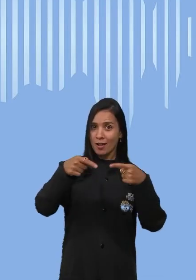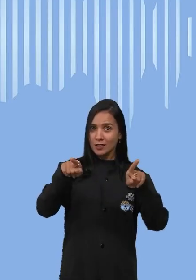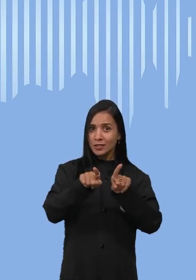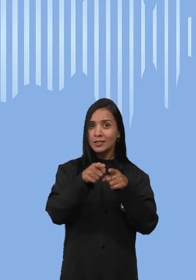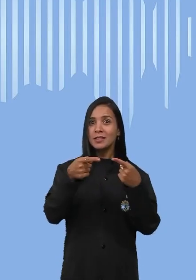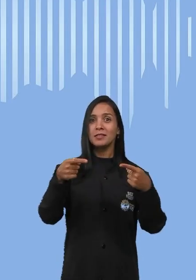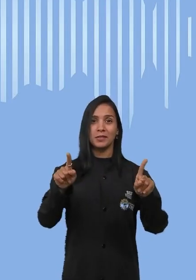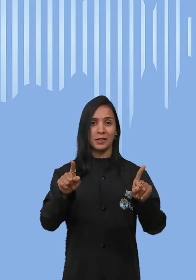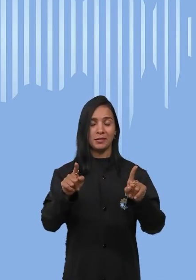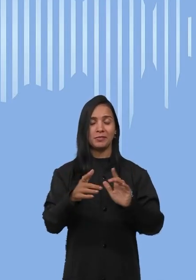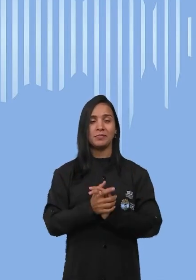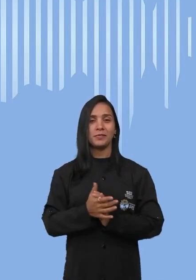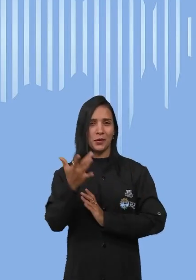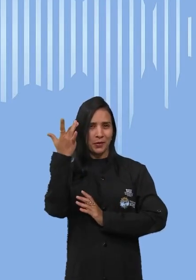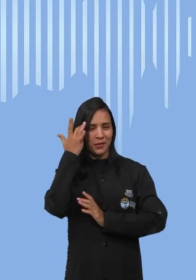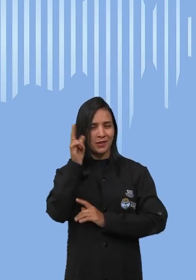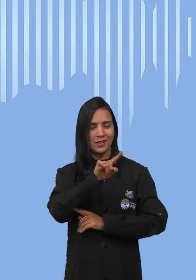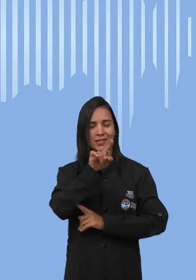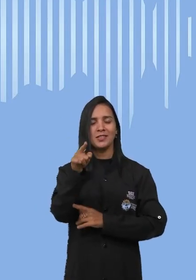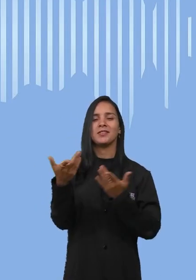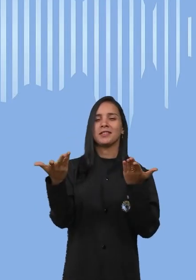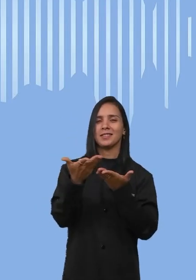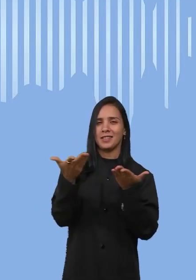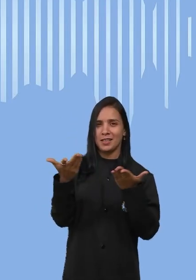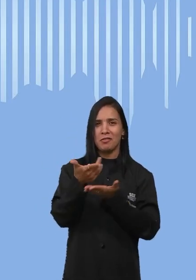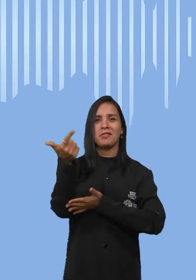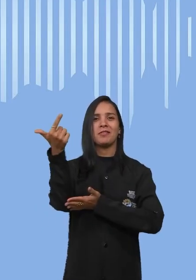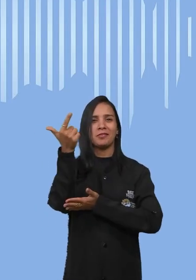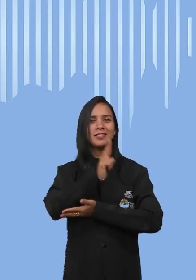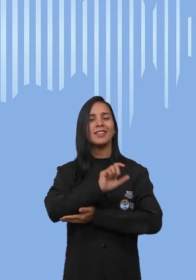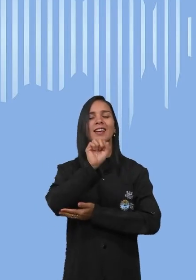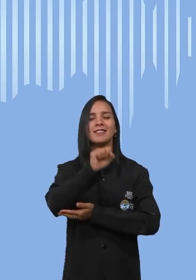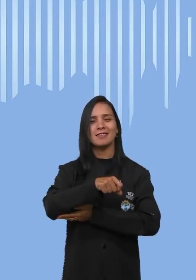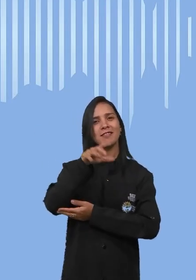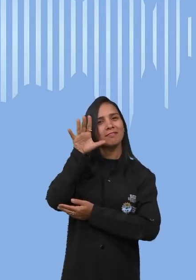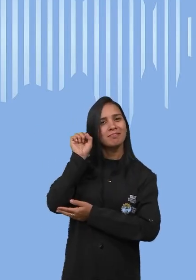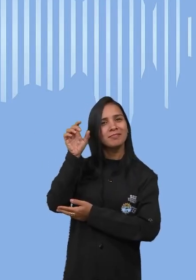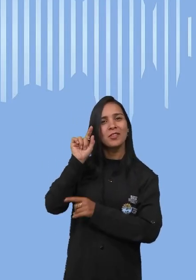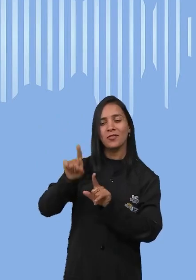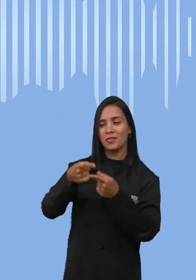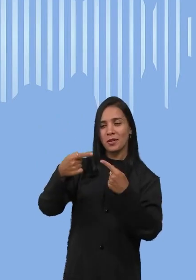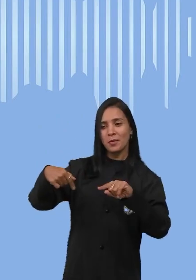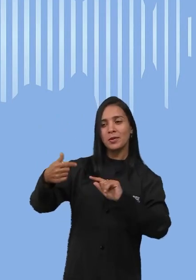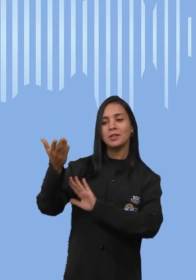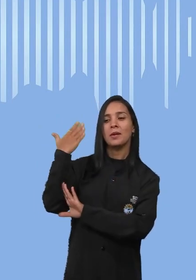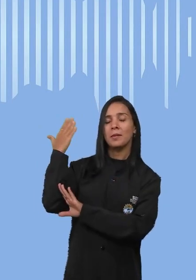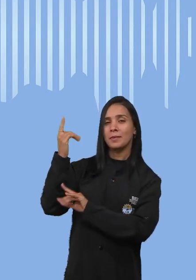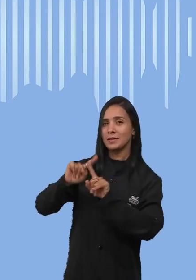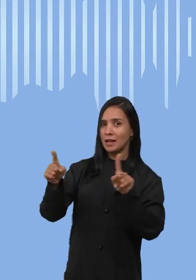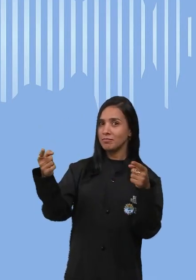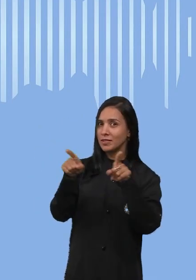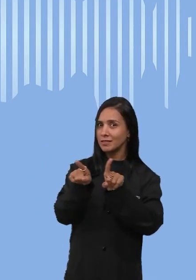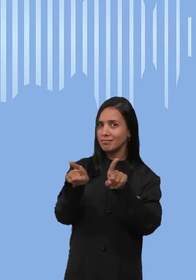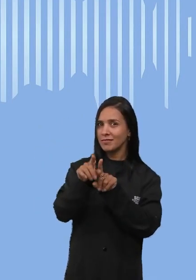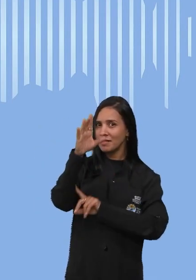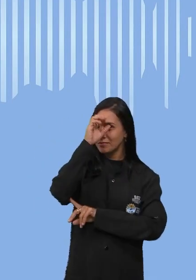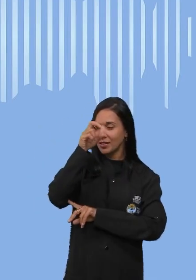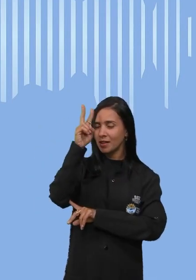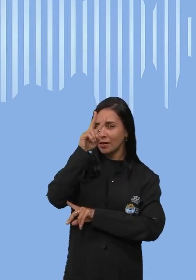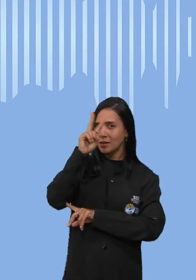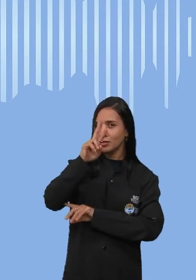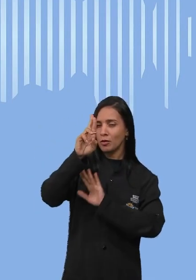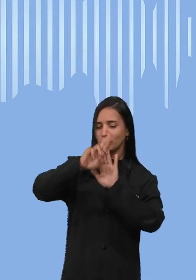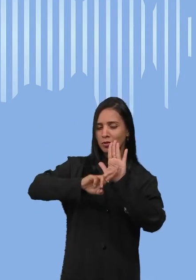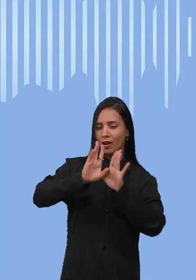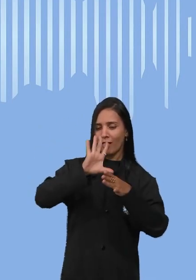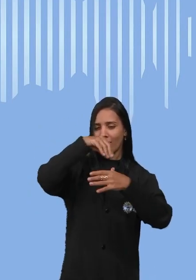aula, você vai ouvir músicas de um tempo passado, mas que você vai aprender histórias importantes que elas